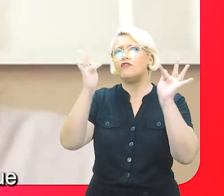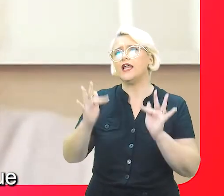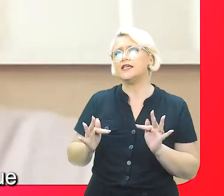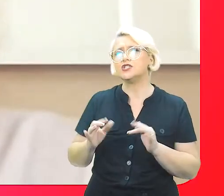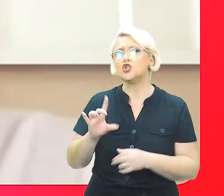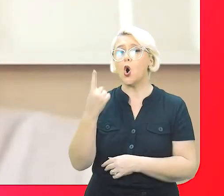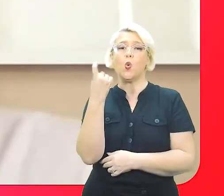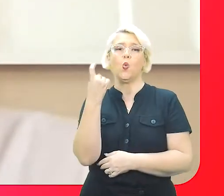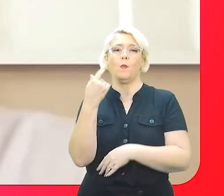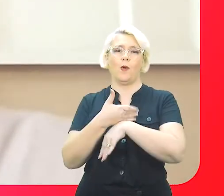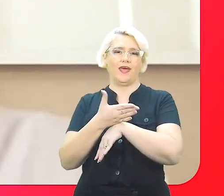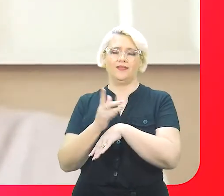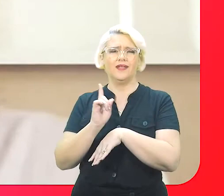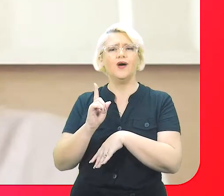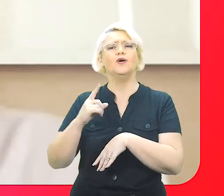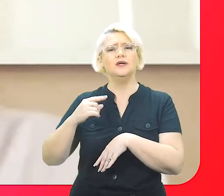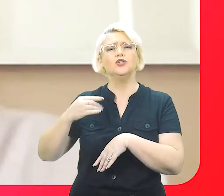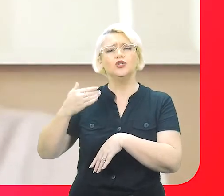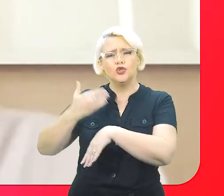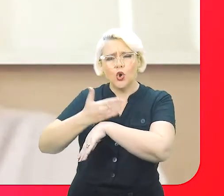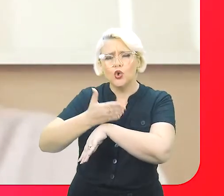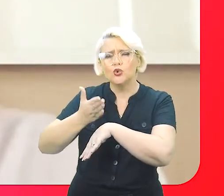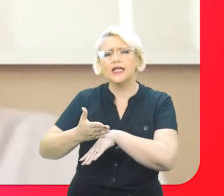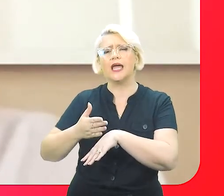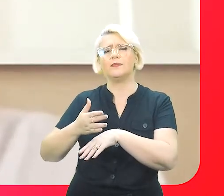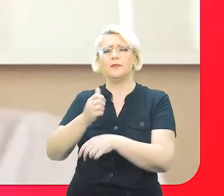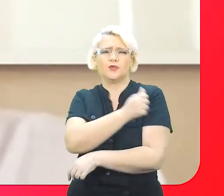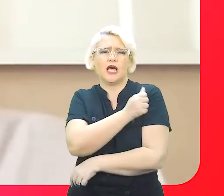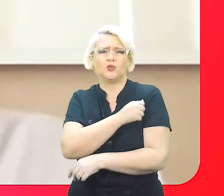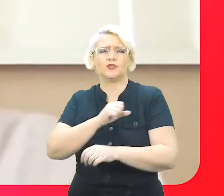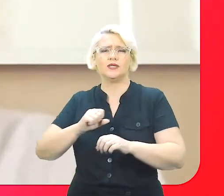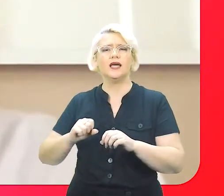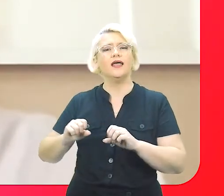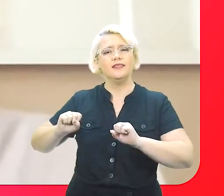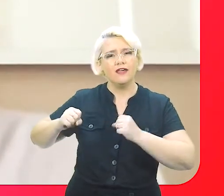todo momento que os meus alunos defendem teses.